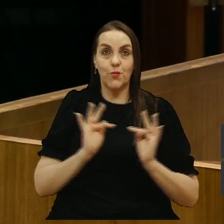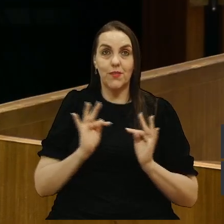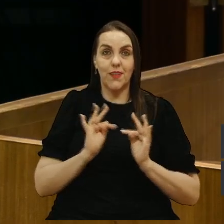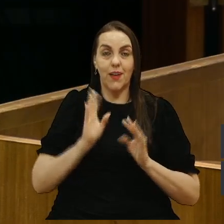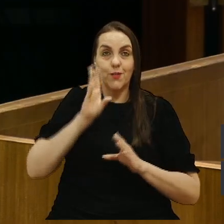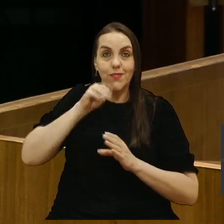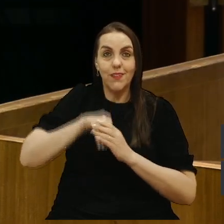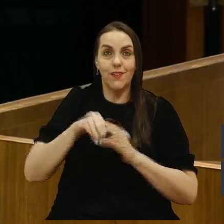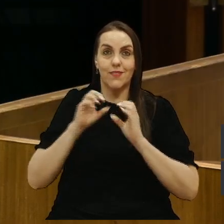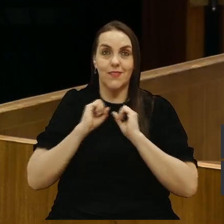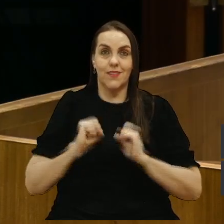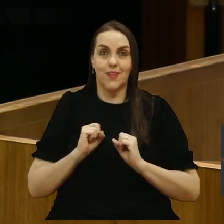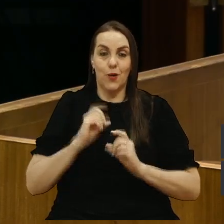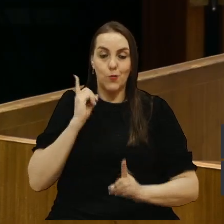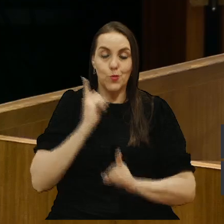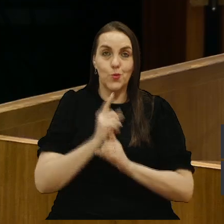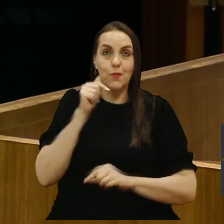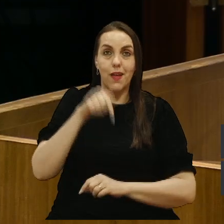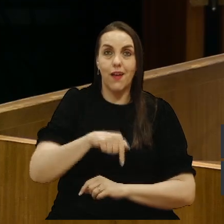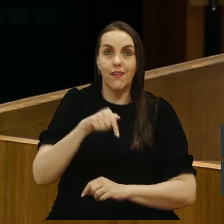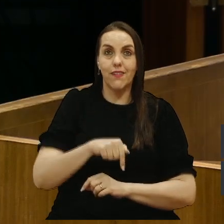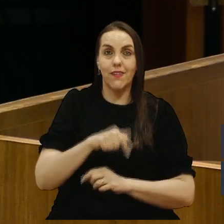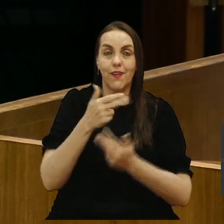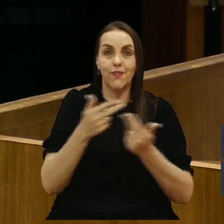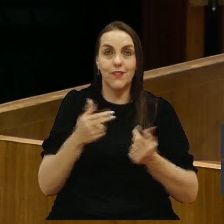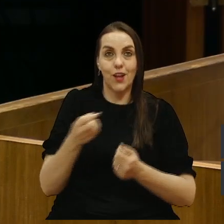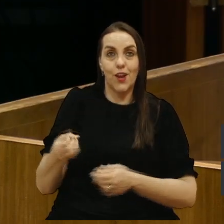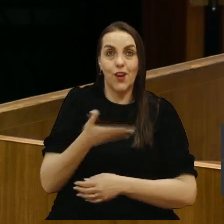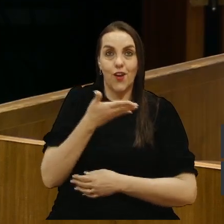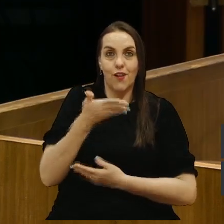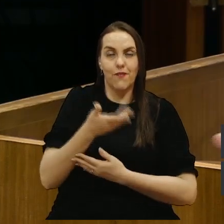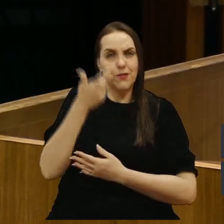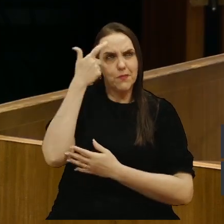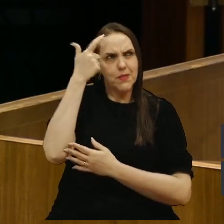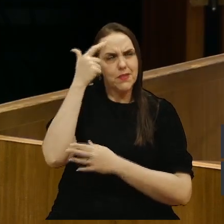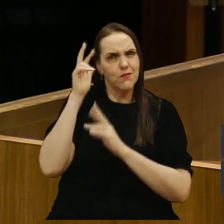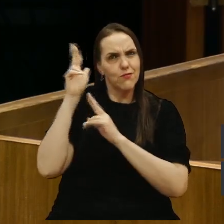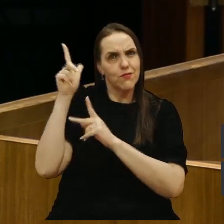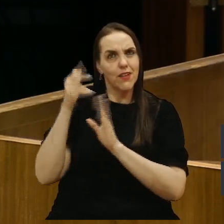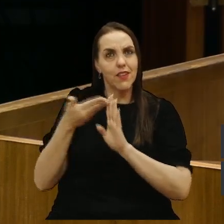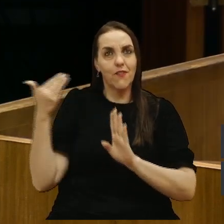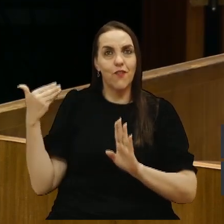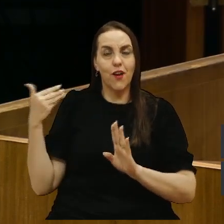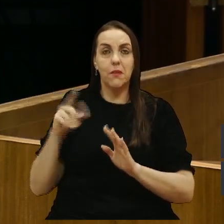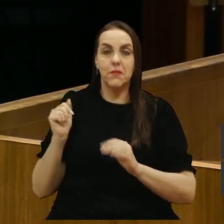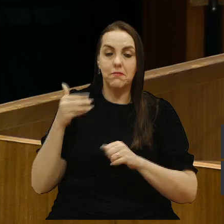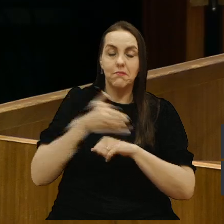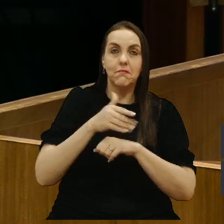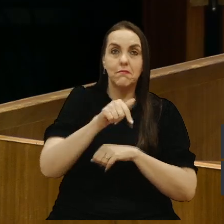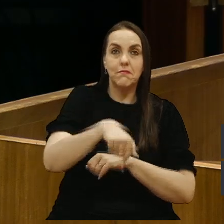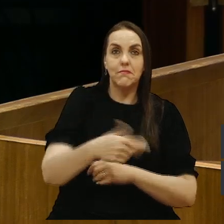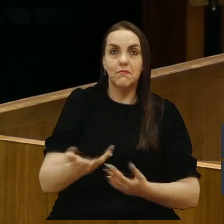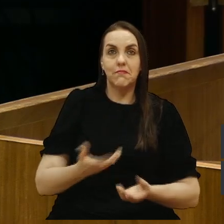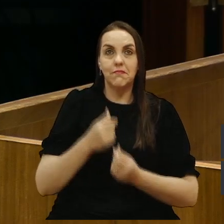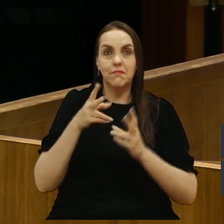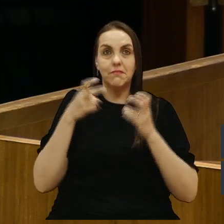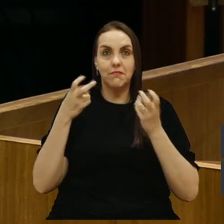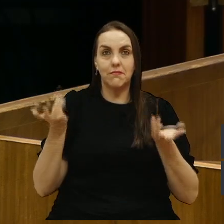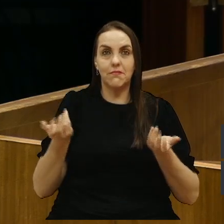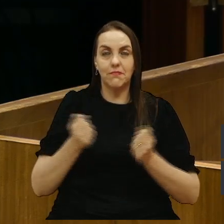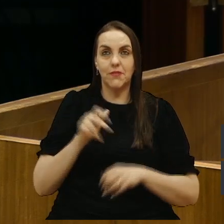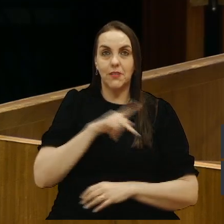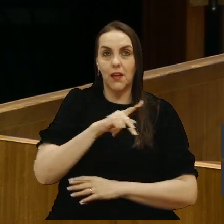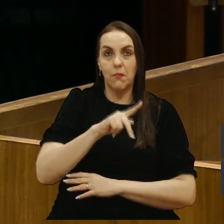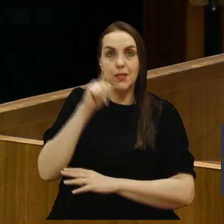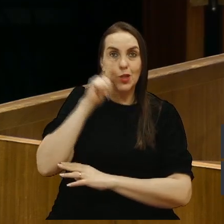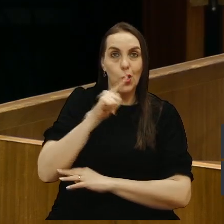descobri aqui. Foi uma coisa nova para mim, eu tinha esse pensamento diferente lá fora, mas aí a gente vai até, como muitas vezes o presidente Lucas aqui